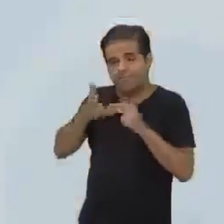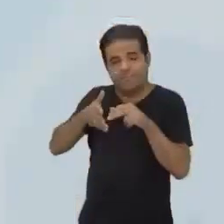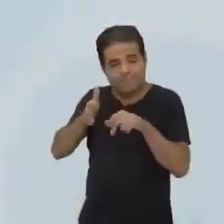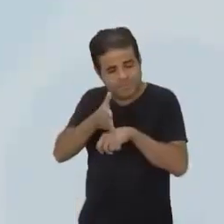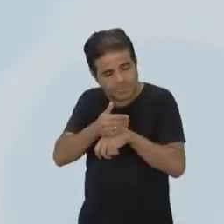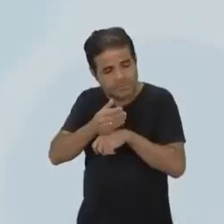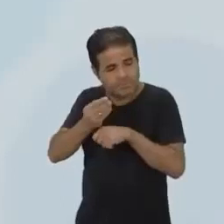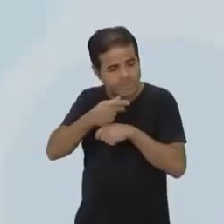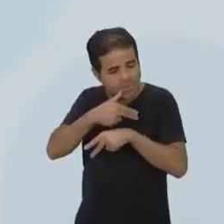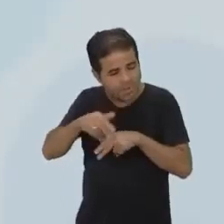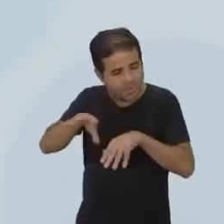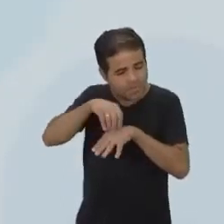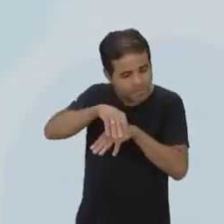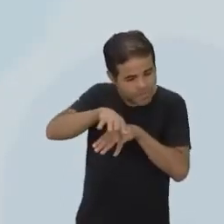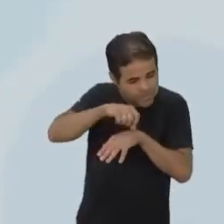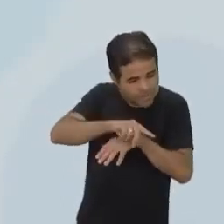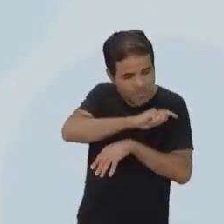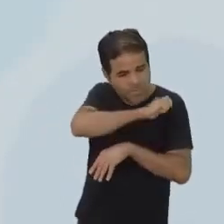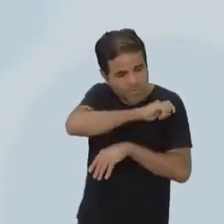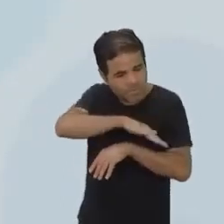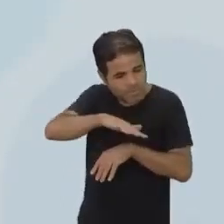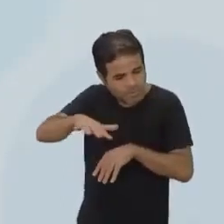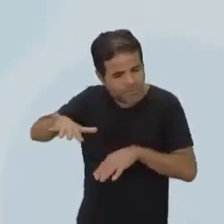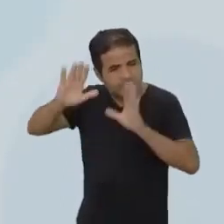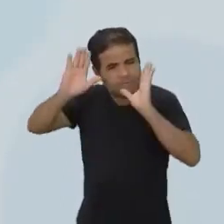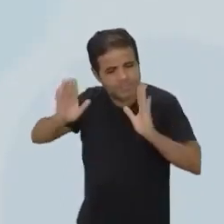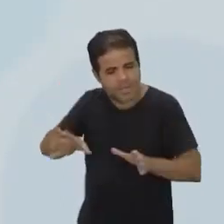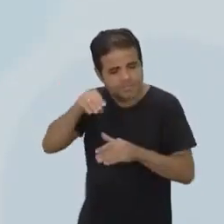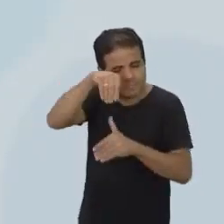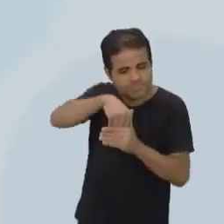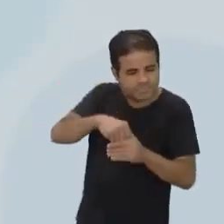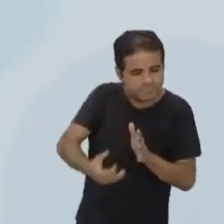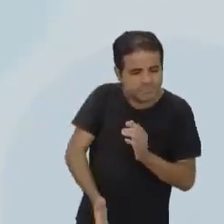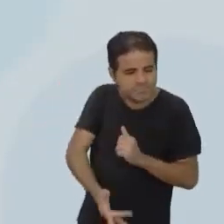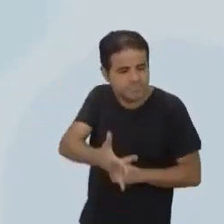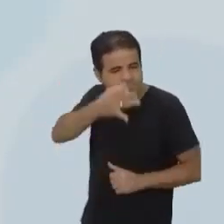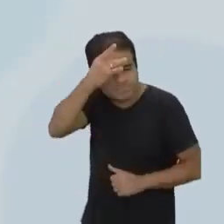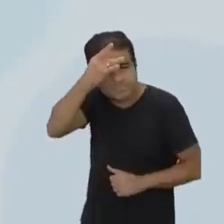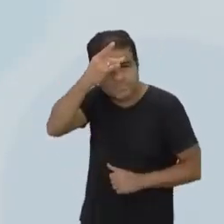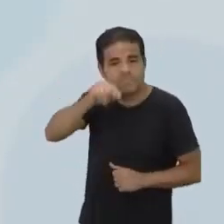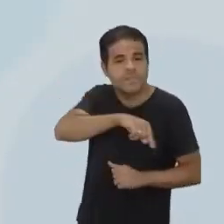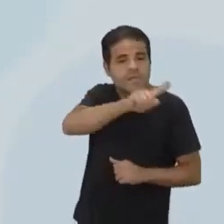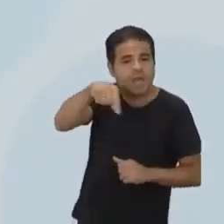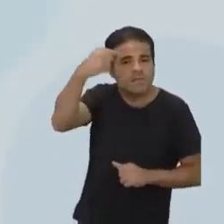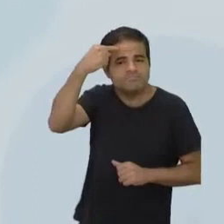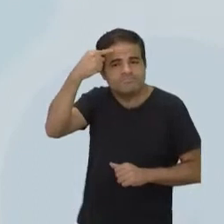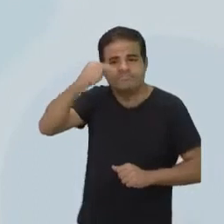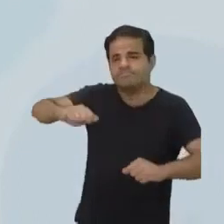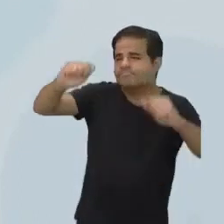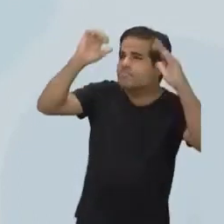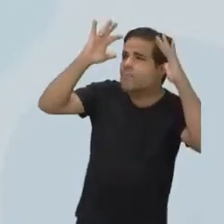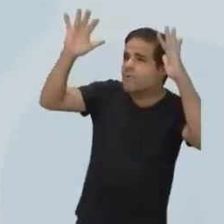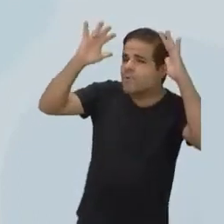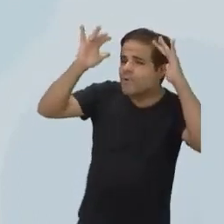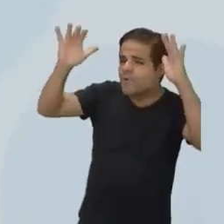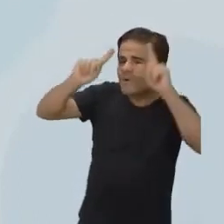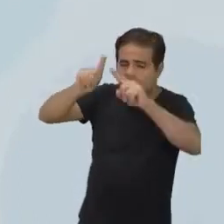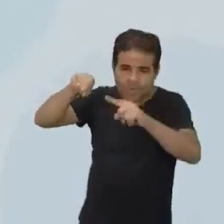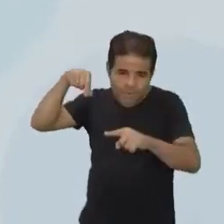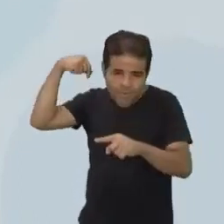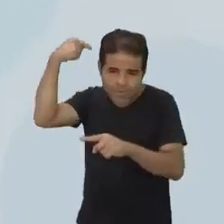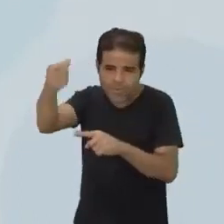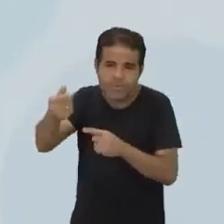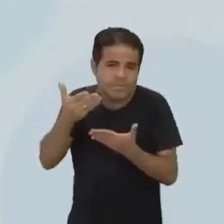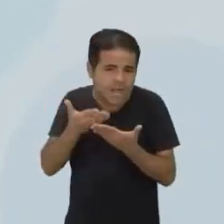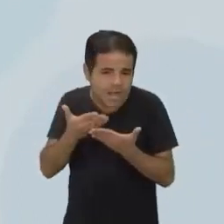né? Os nossos alunos aí já estão já por dentro. Eu acho que eles já estão imaginando, né, o que a gente vai falar, então, na próxima